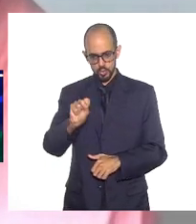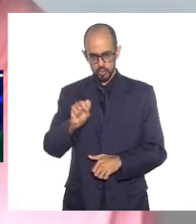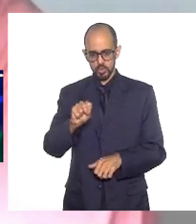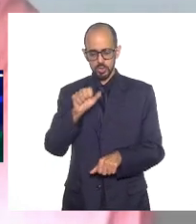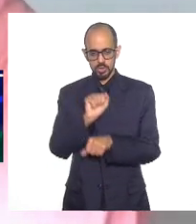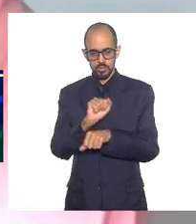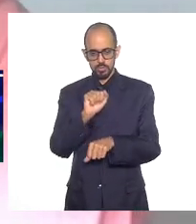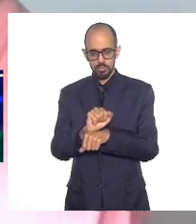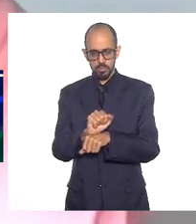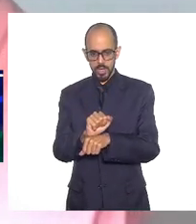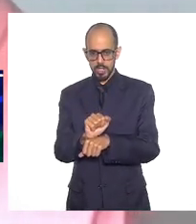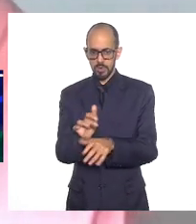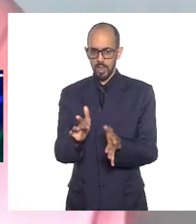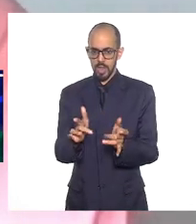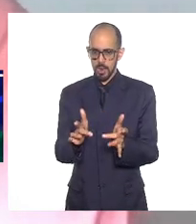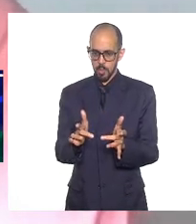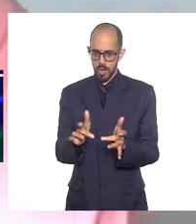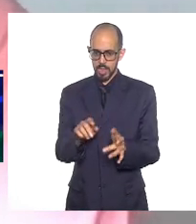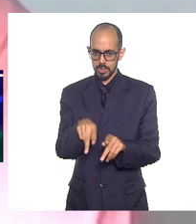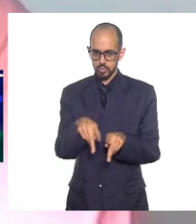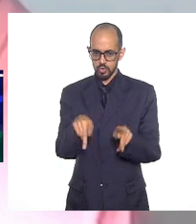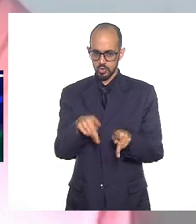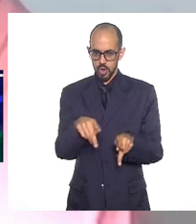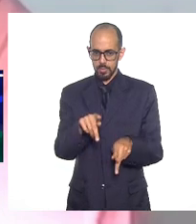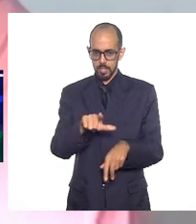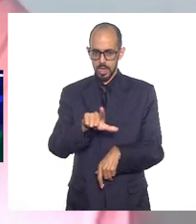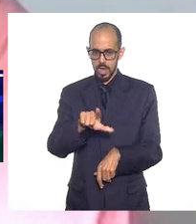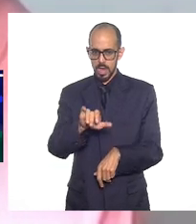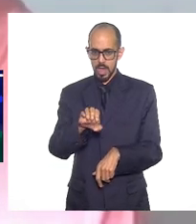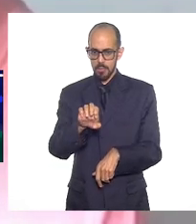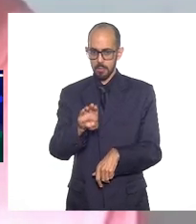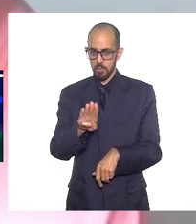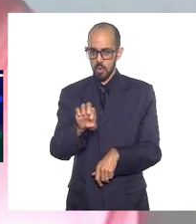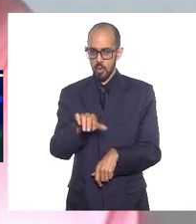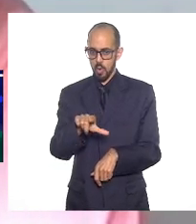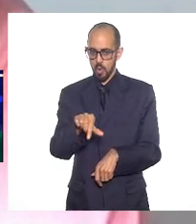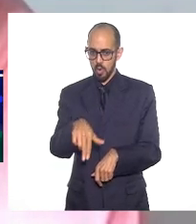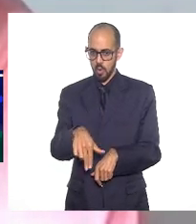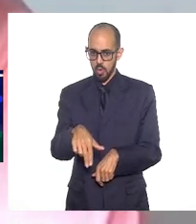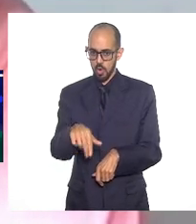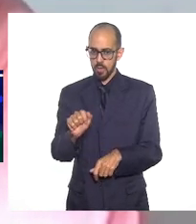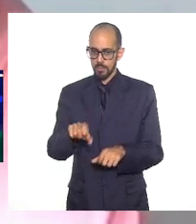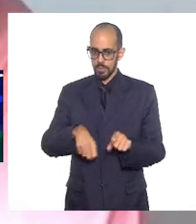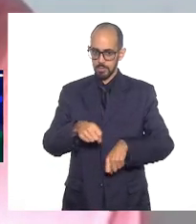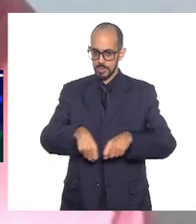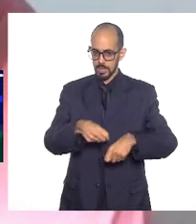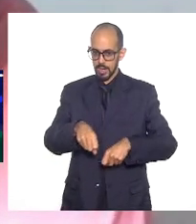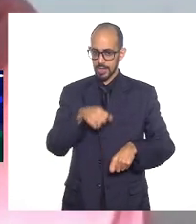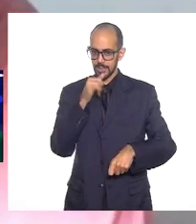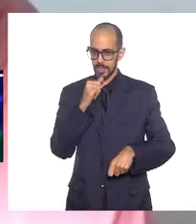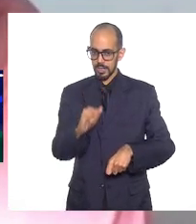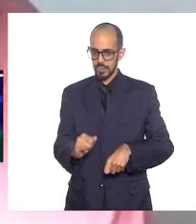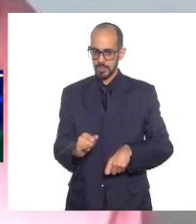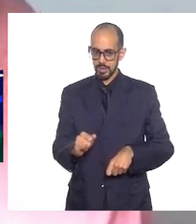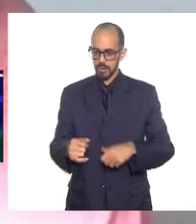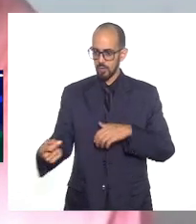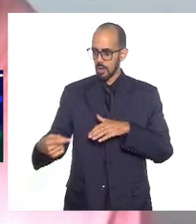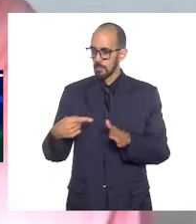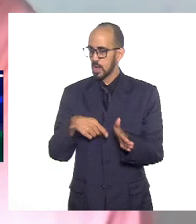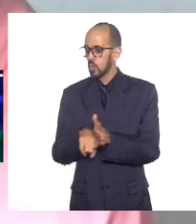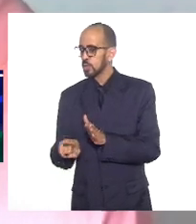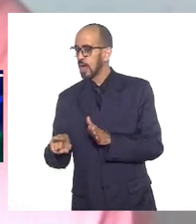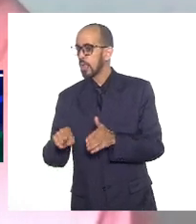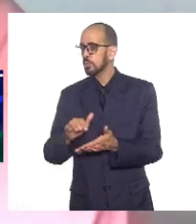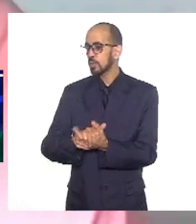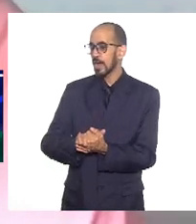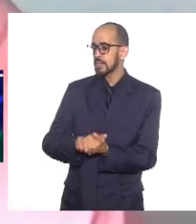na porta do shopping Leblon com uma bicicleta elétrica, foi questionado por um casal jovem branco de que